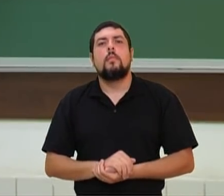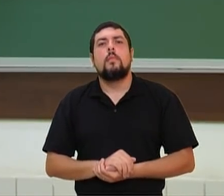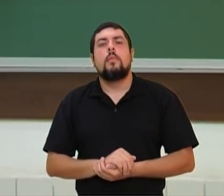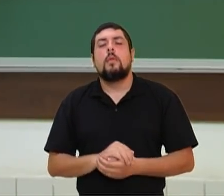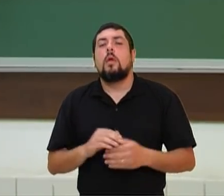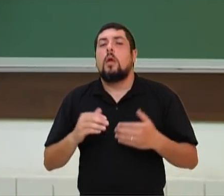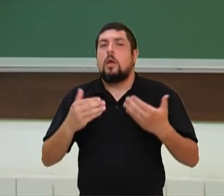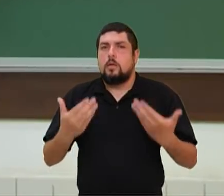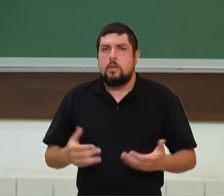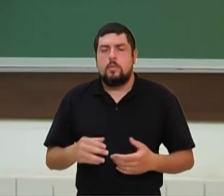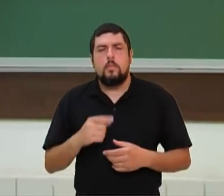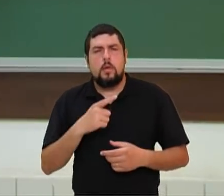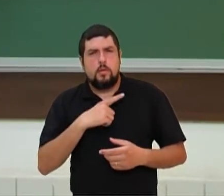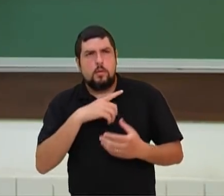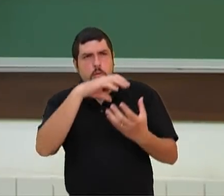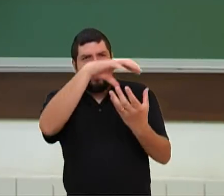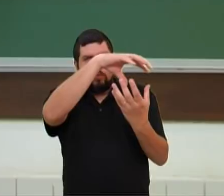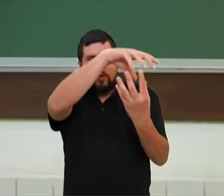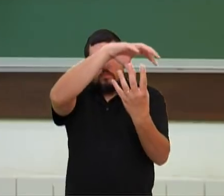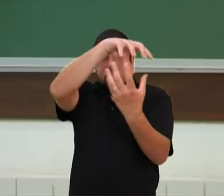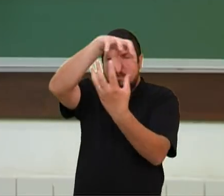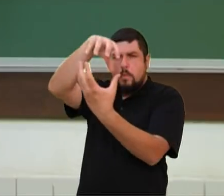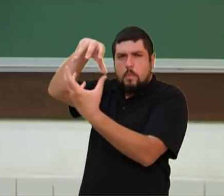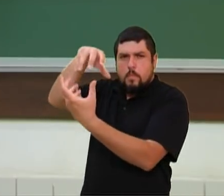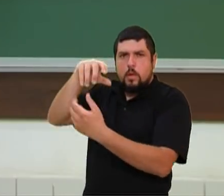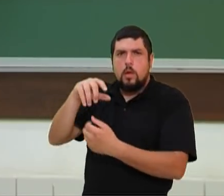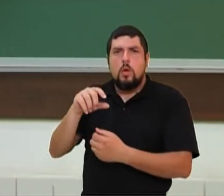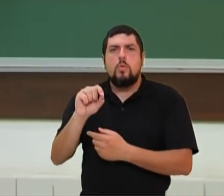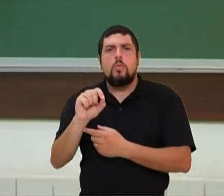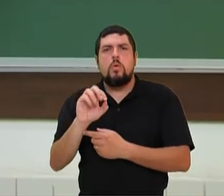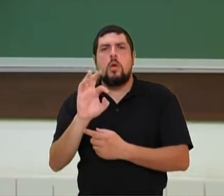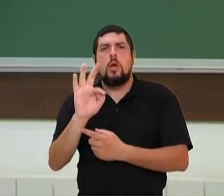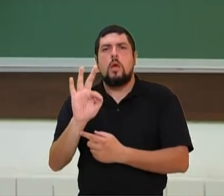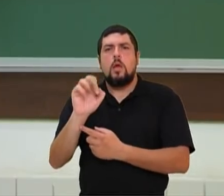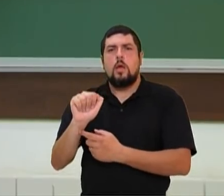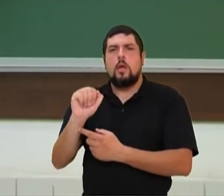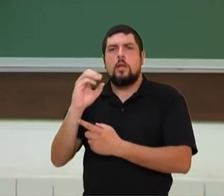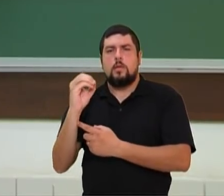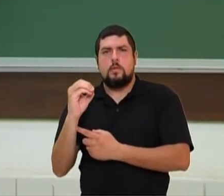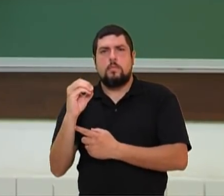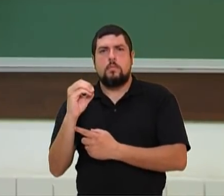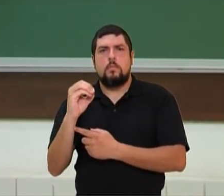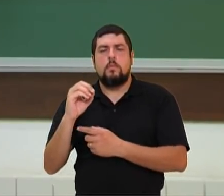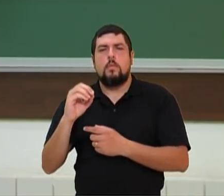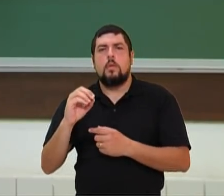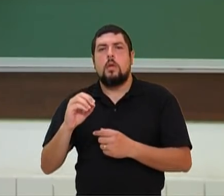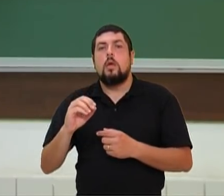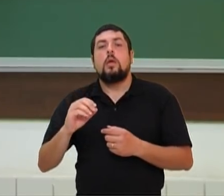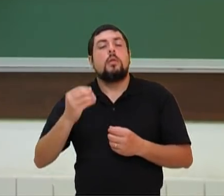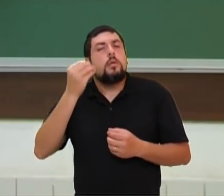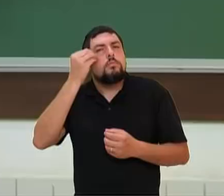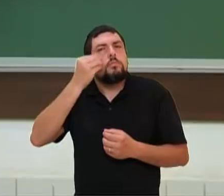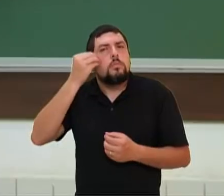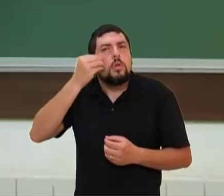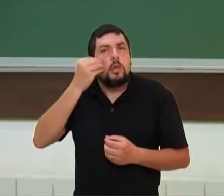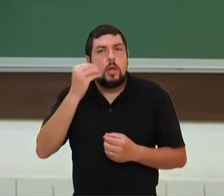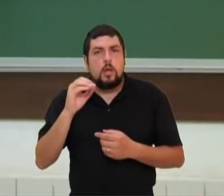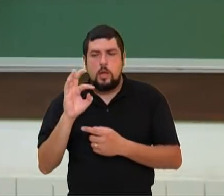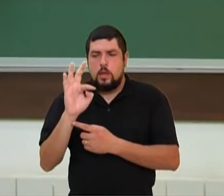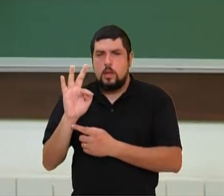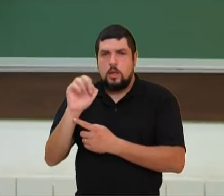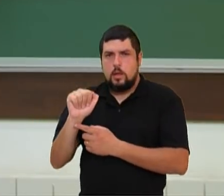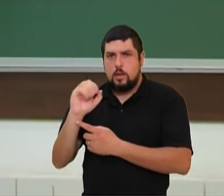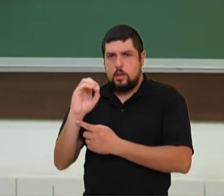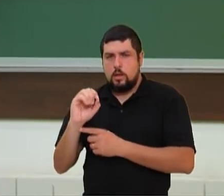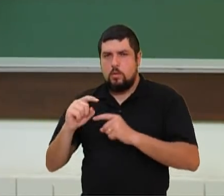universo que é o Tao e que ele dá ordem ao mundo. E ele tenta organizar este Tao, esse princípio, né, que eu vou falar um pouco mais